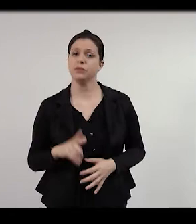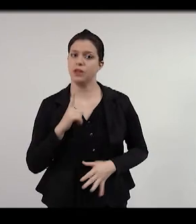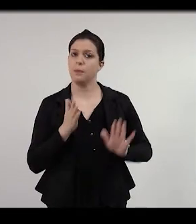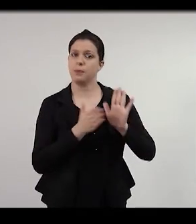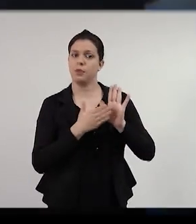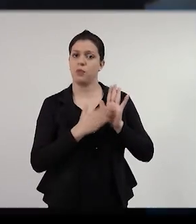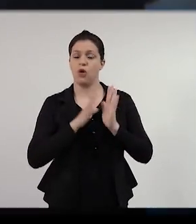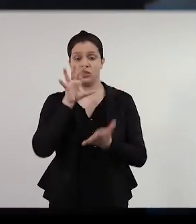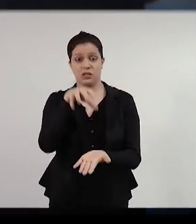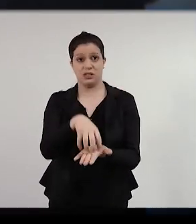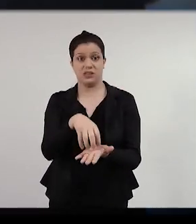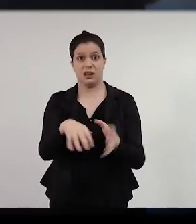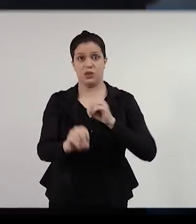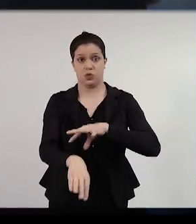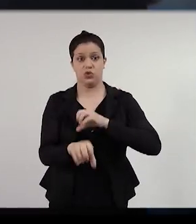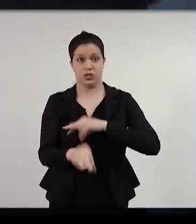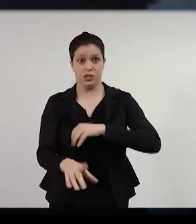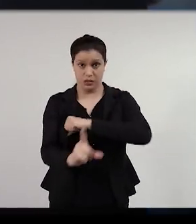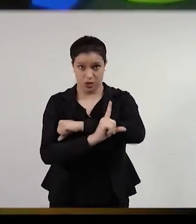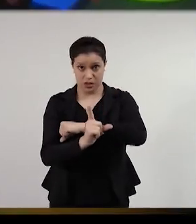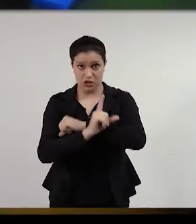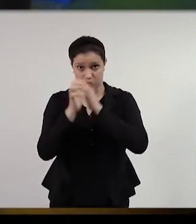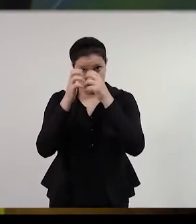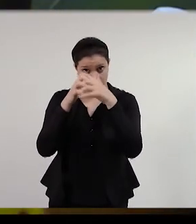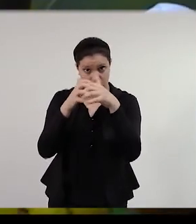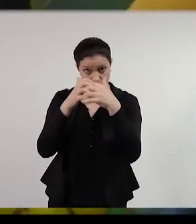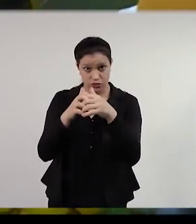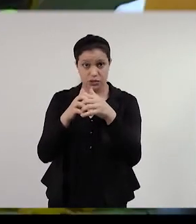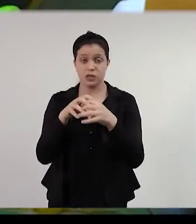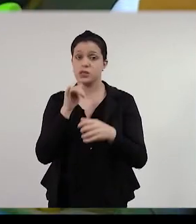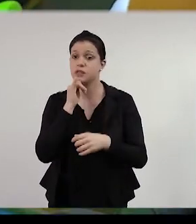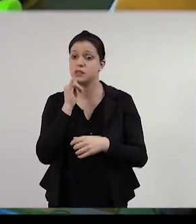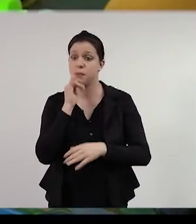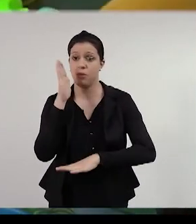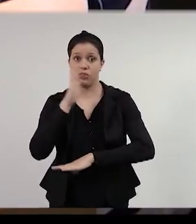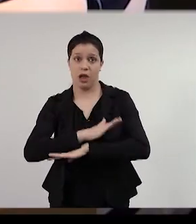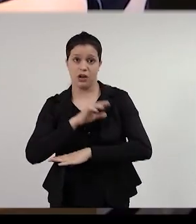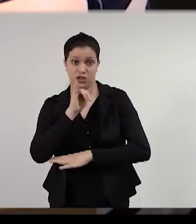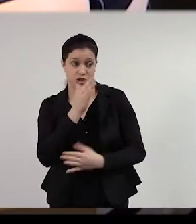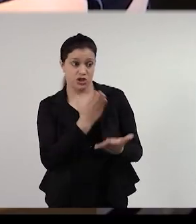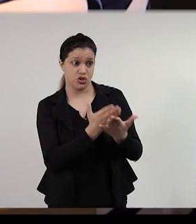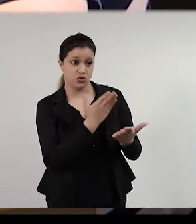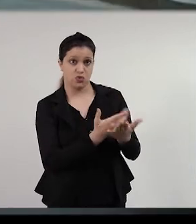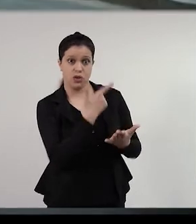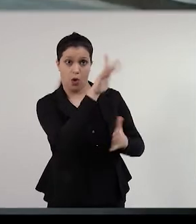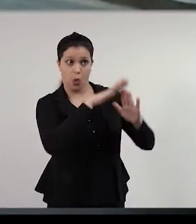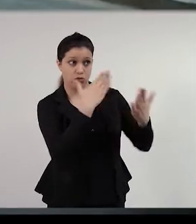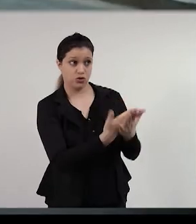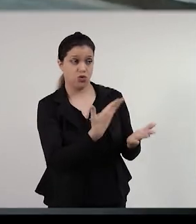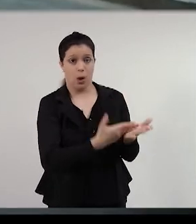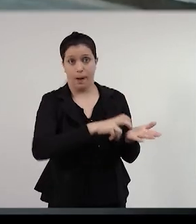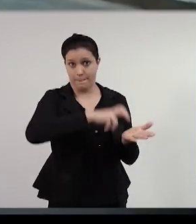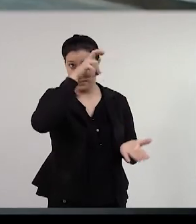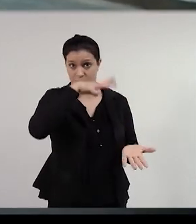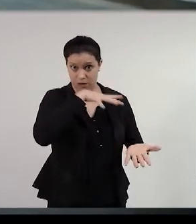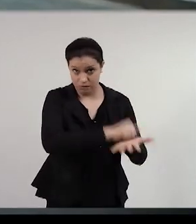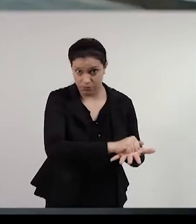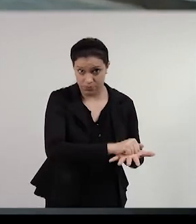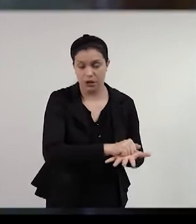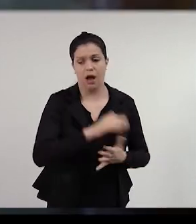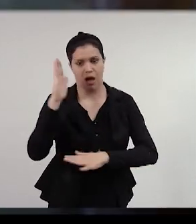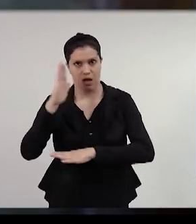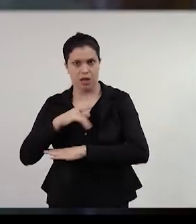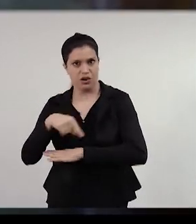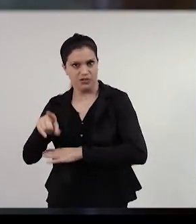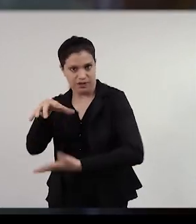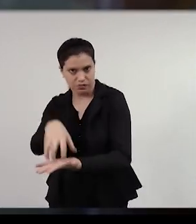de autismo. Pela proposta, os centros de ensino atenderão os alunos autistas no contraturno das unidades educacionais em que